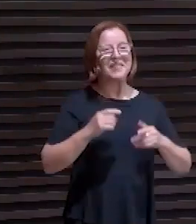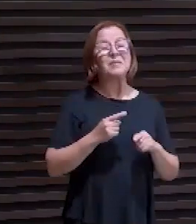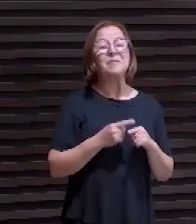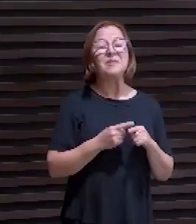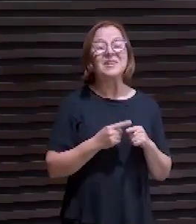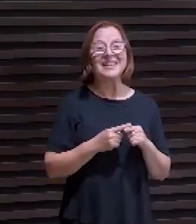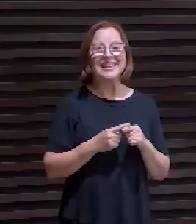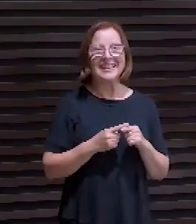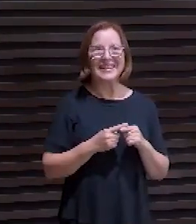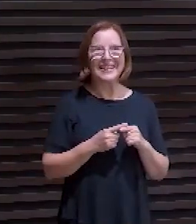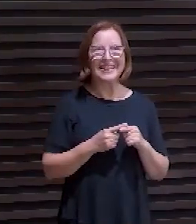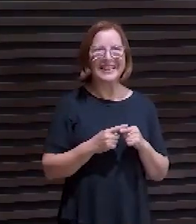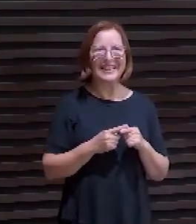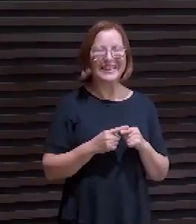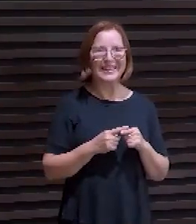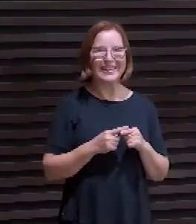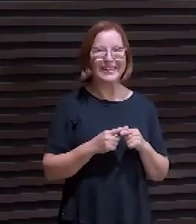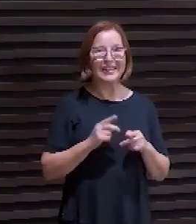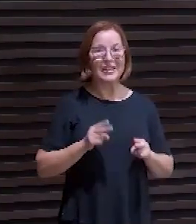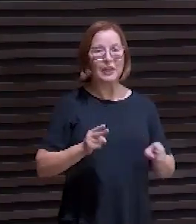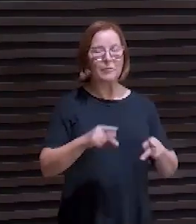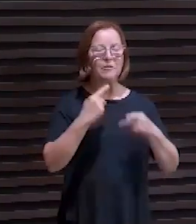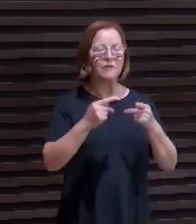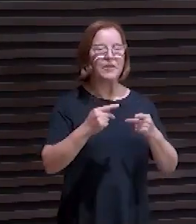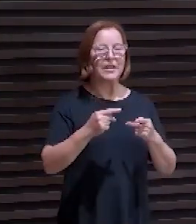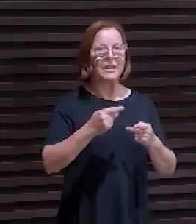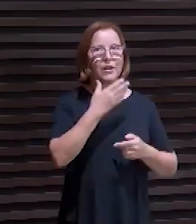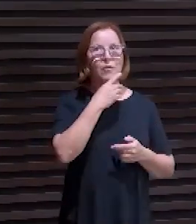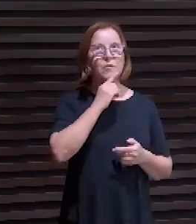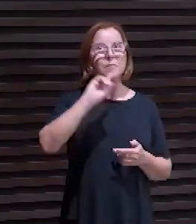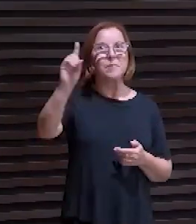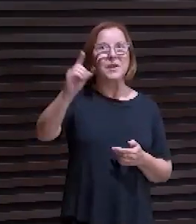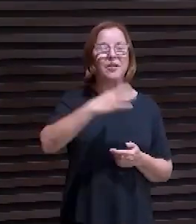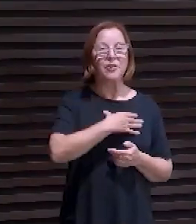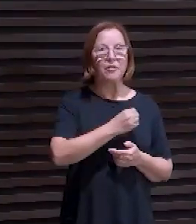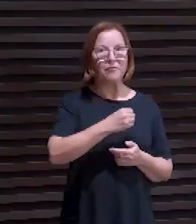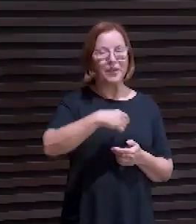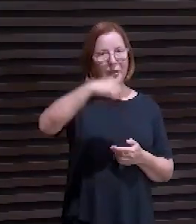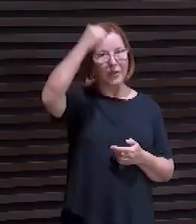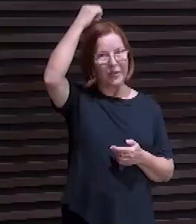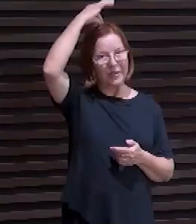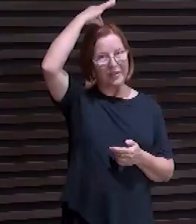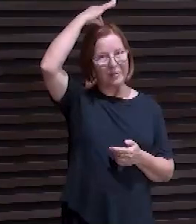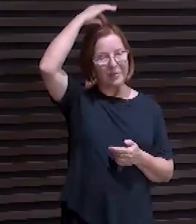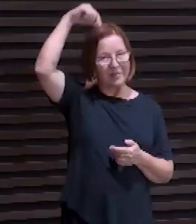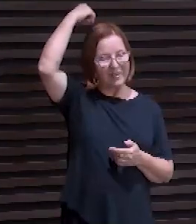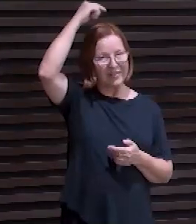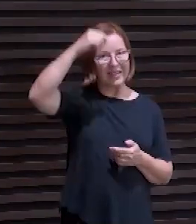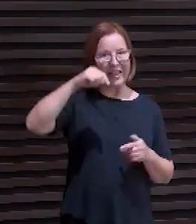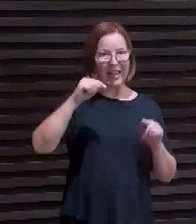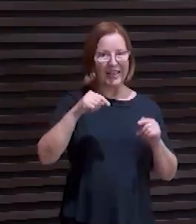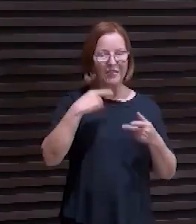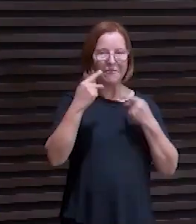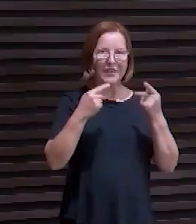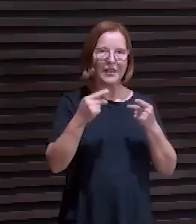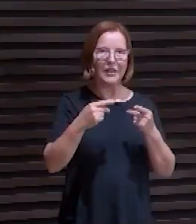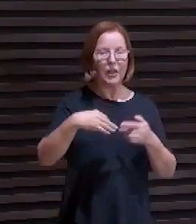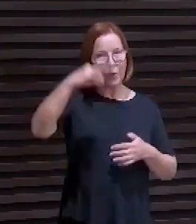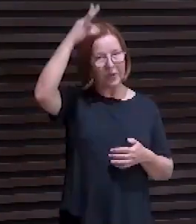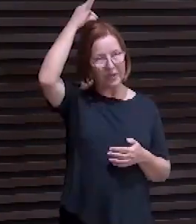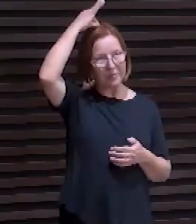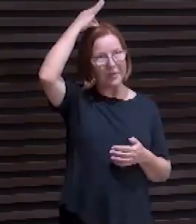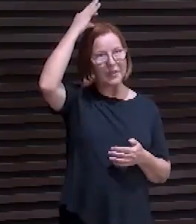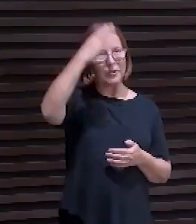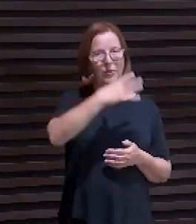Porque nos outros é o Pai, o Filho e o Espírito Santo. Aqui é o Espírito, o